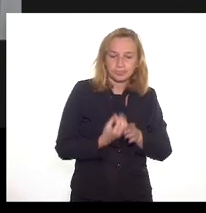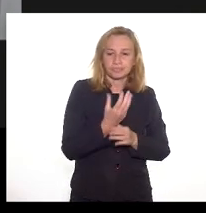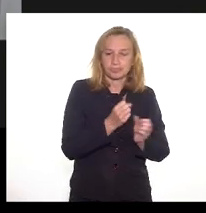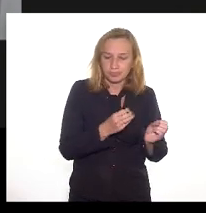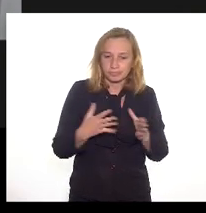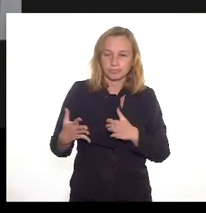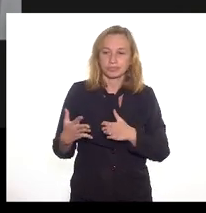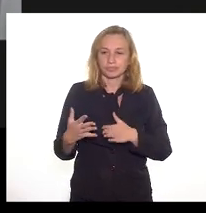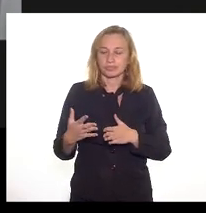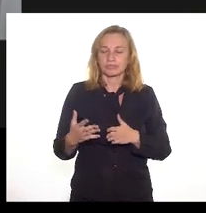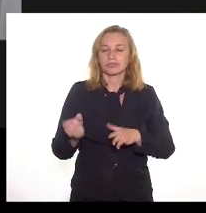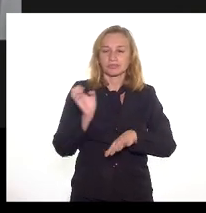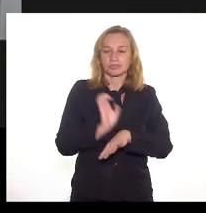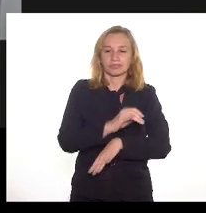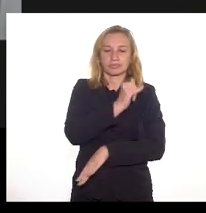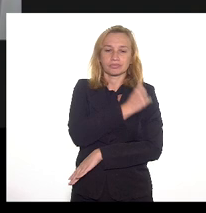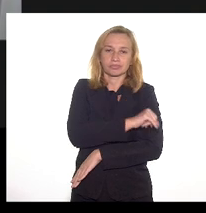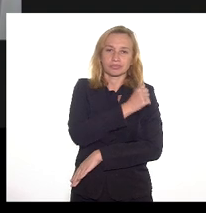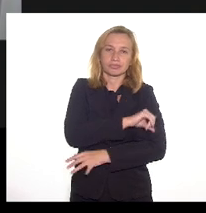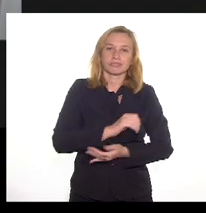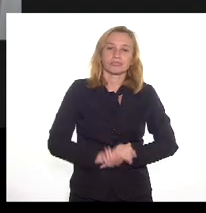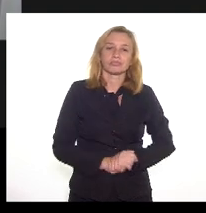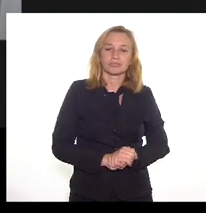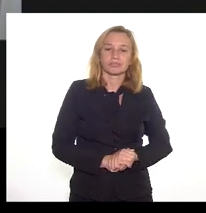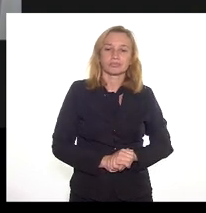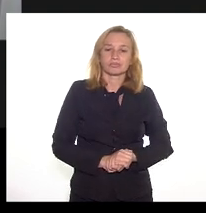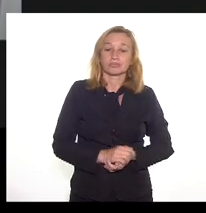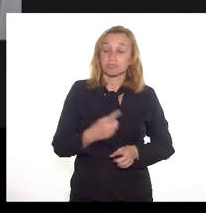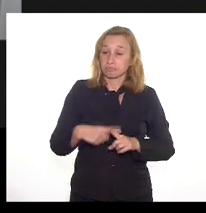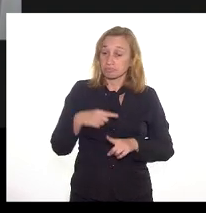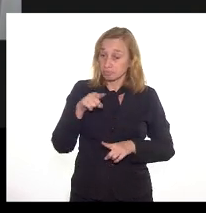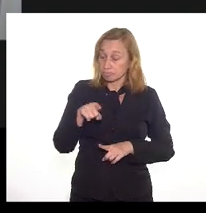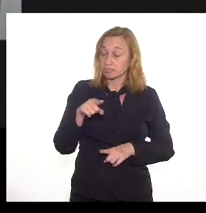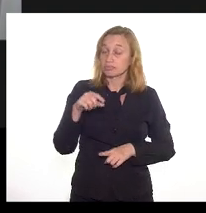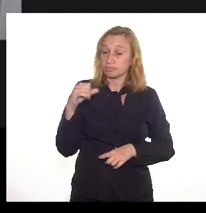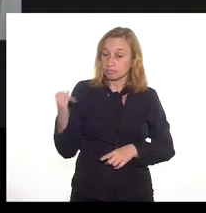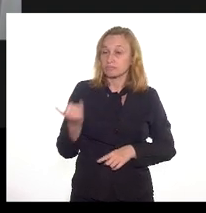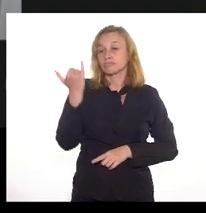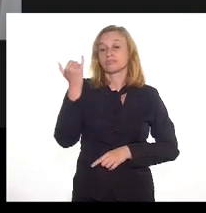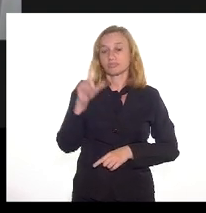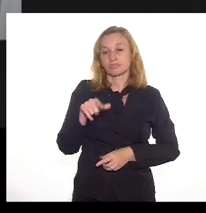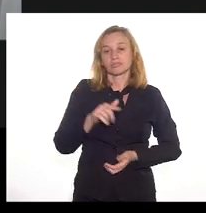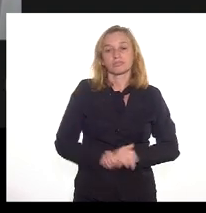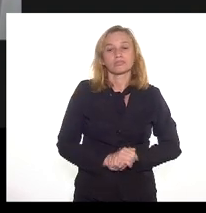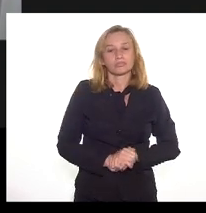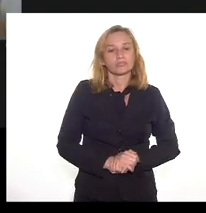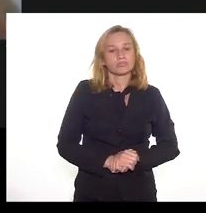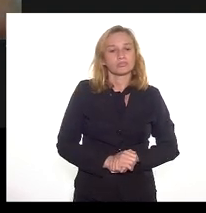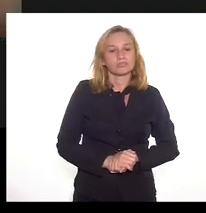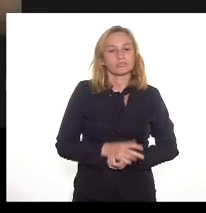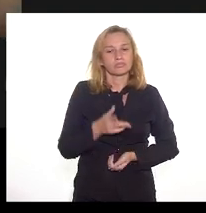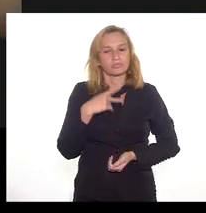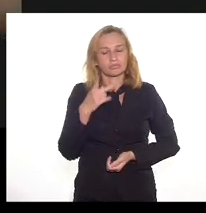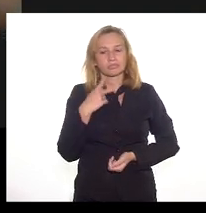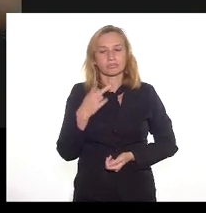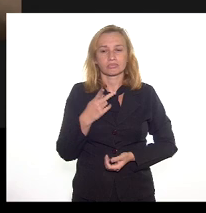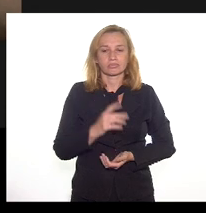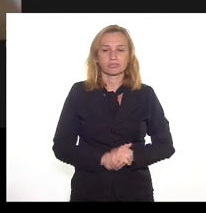e produtiva para o Estado do Rio de Janeiro. Porque isso é importante, né? A gente fala de